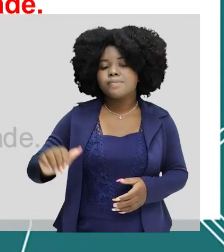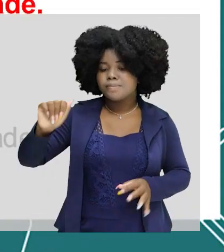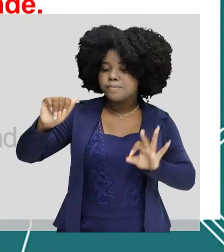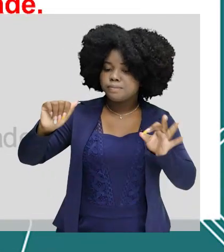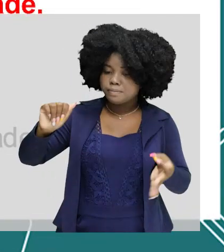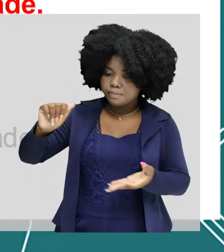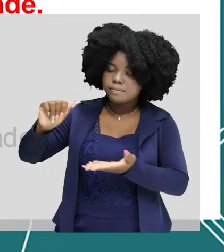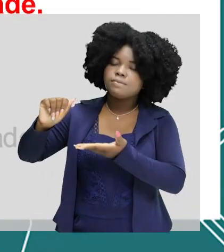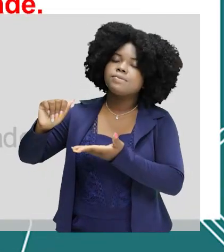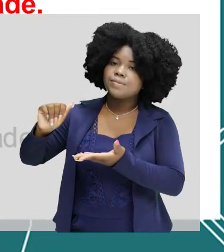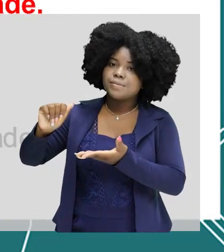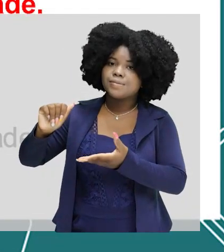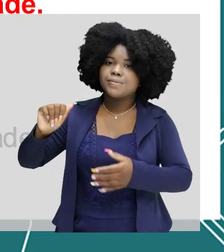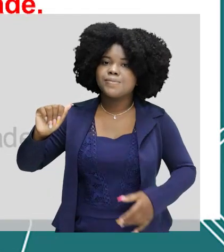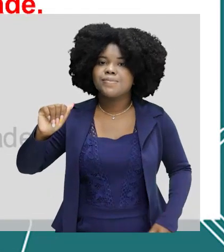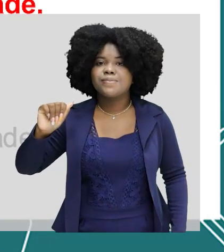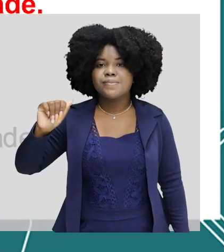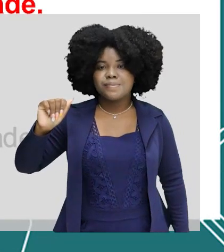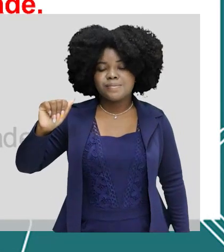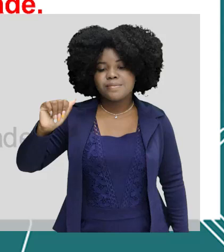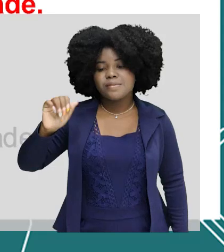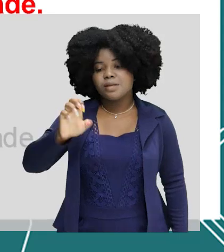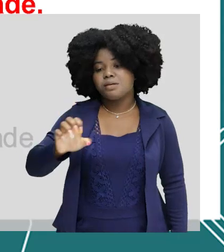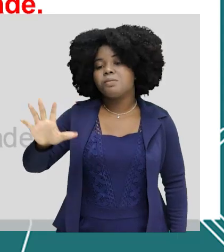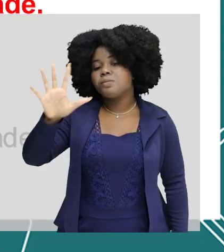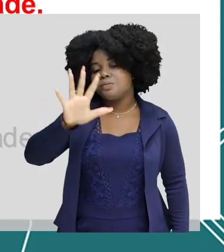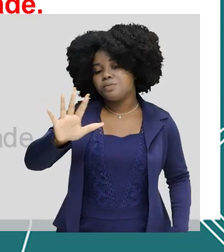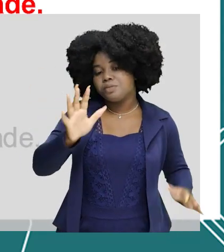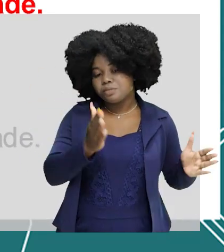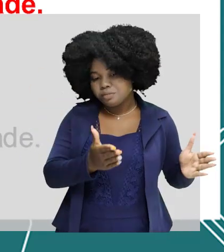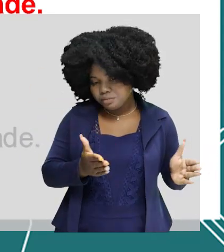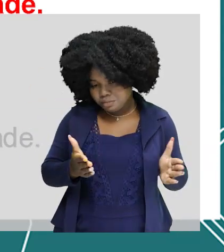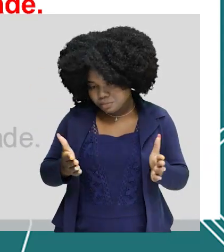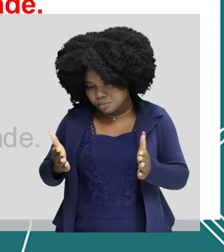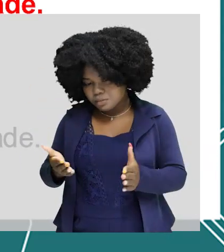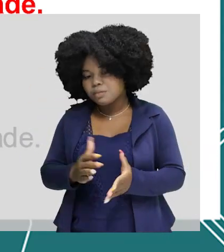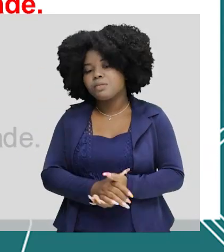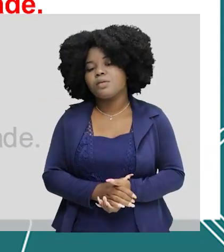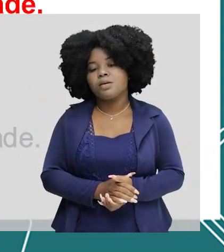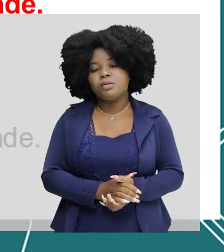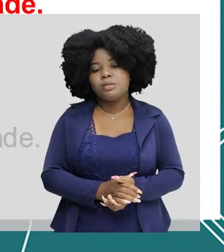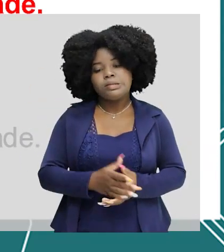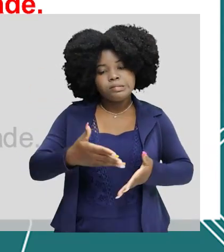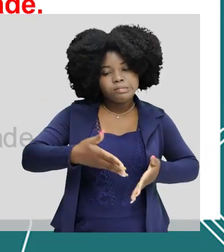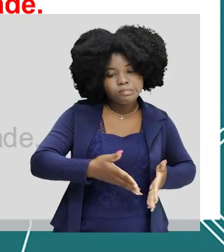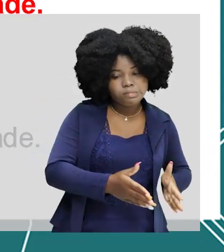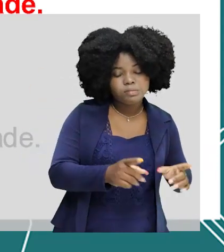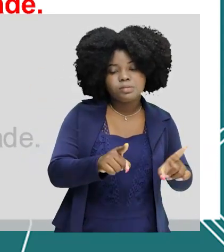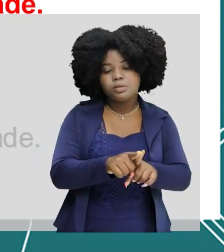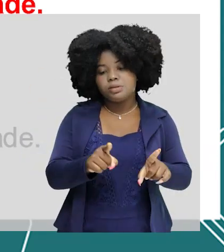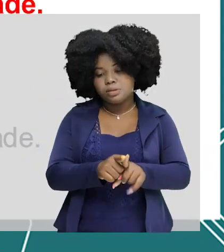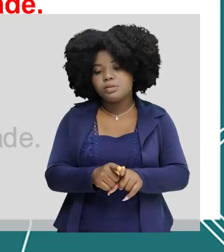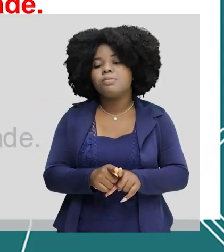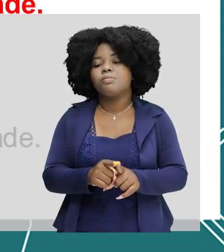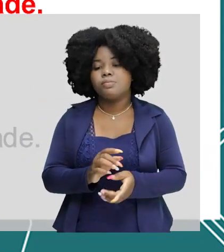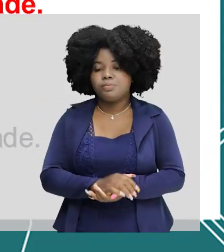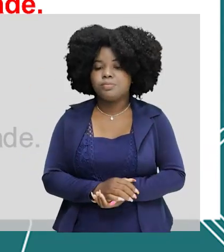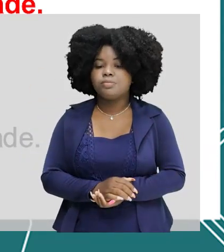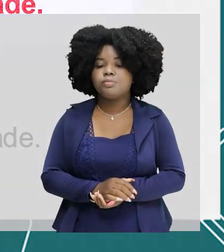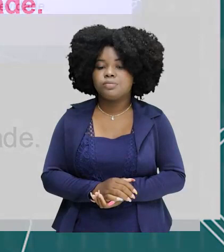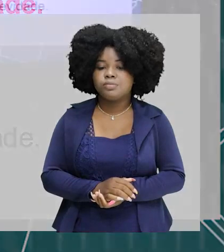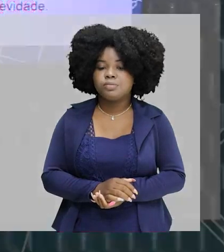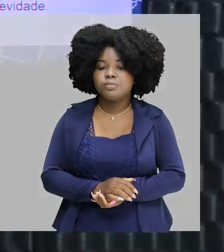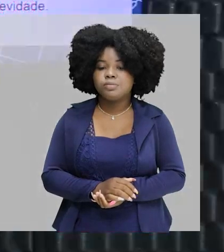aqui, né, galera? É a letra A. A Europa vem passando por um declínio da taxa de natalidade e, por consequência, também